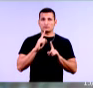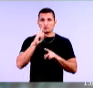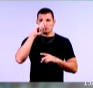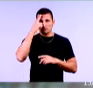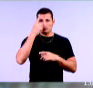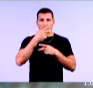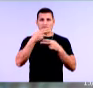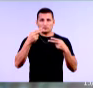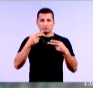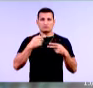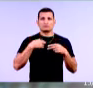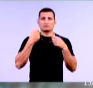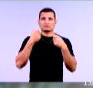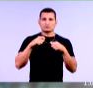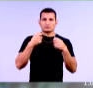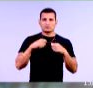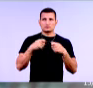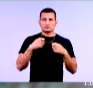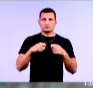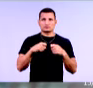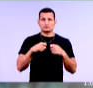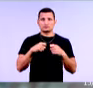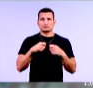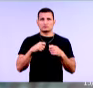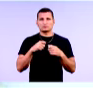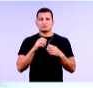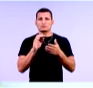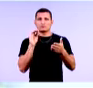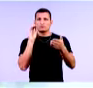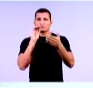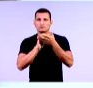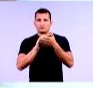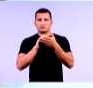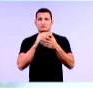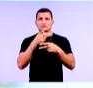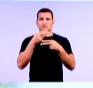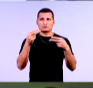objeto. Eu preciso instanciar esse objeto.